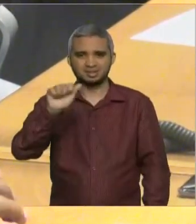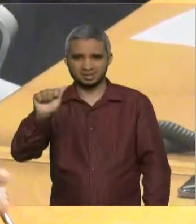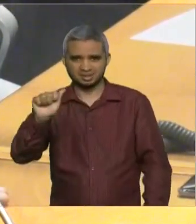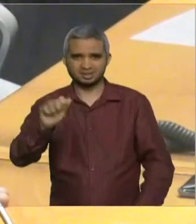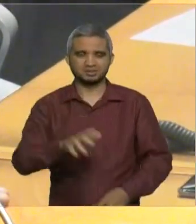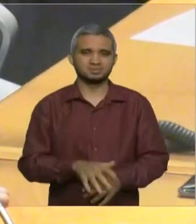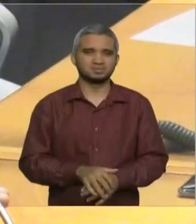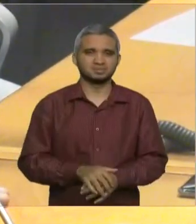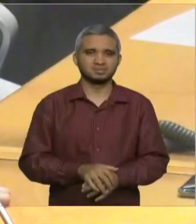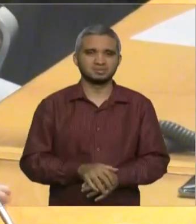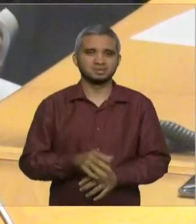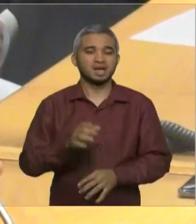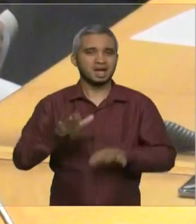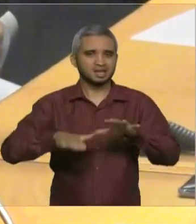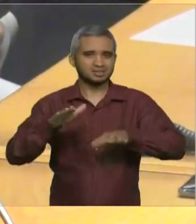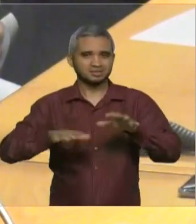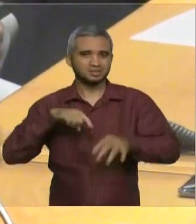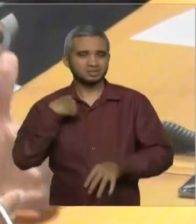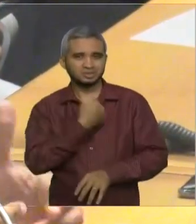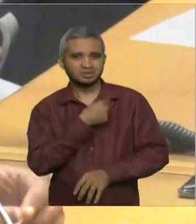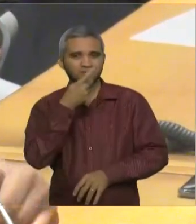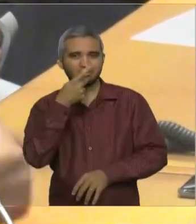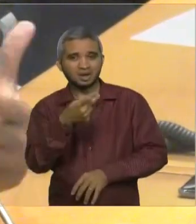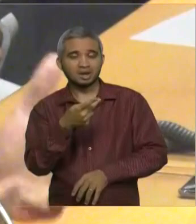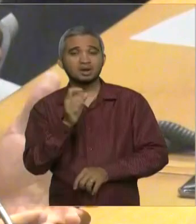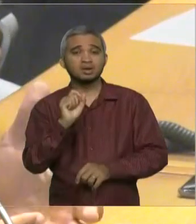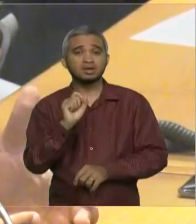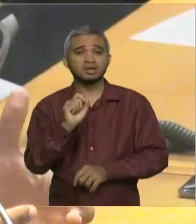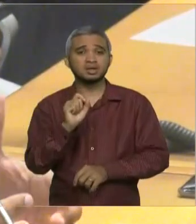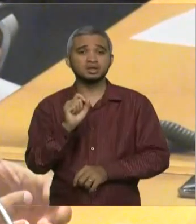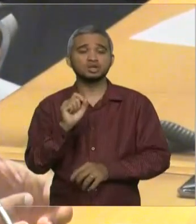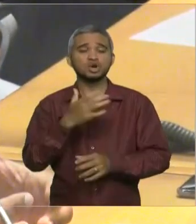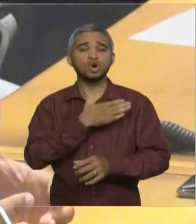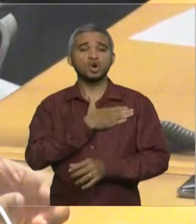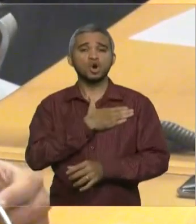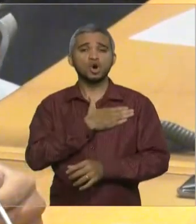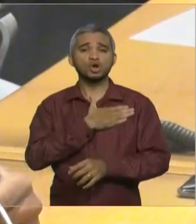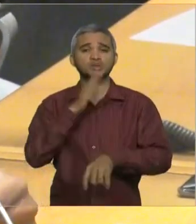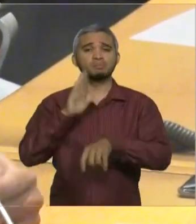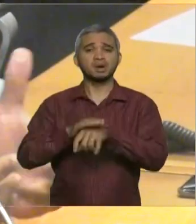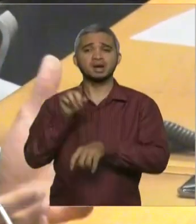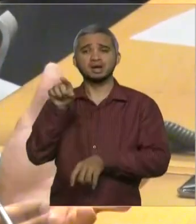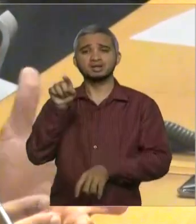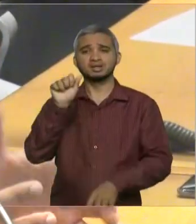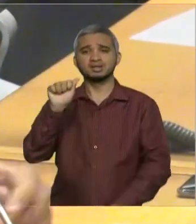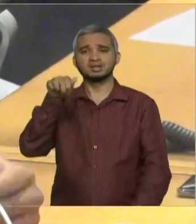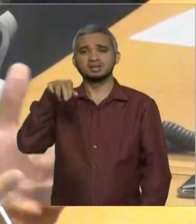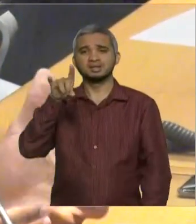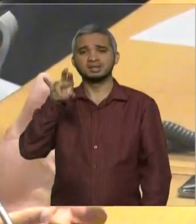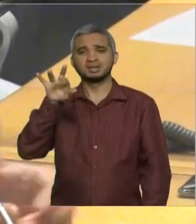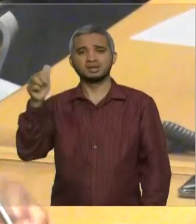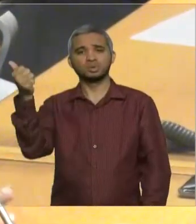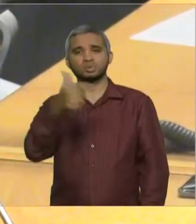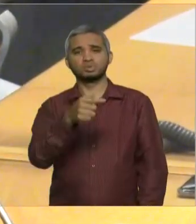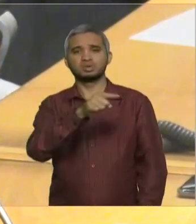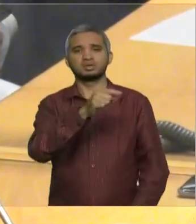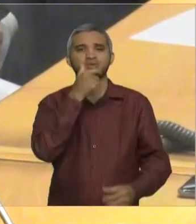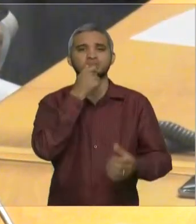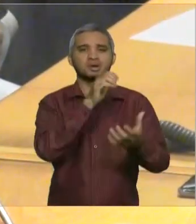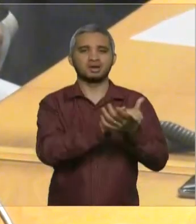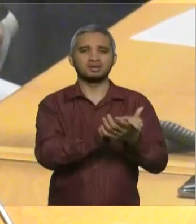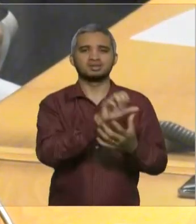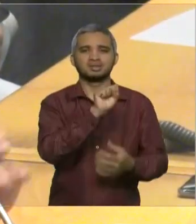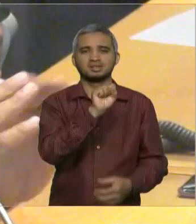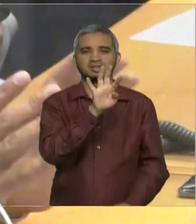Estênio. Porque Andréia, quando chega com essa alegria dela, com essa forma aberta dela ser de receber todo mundo,